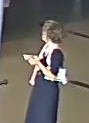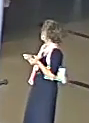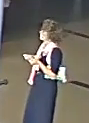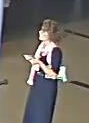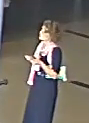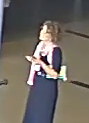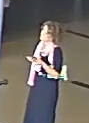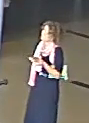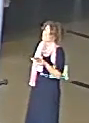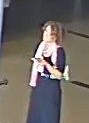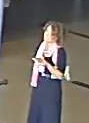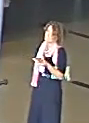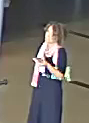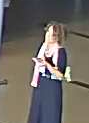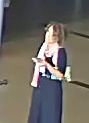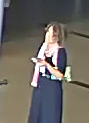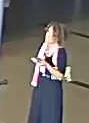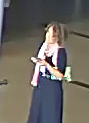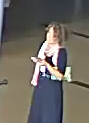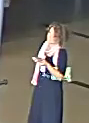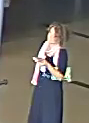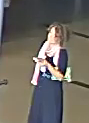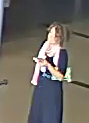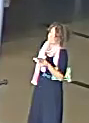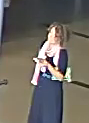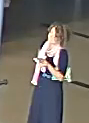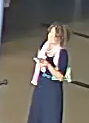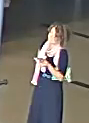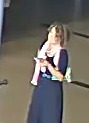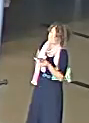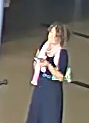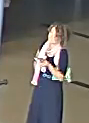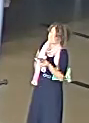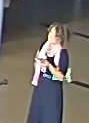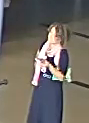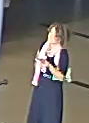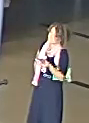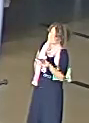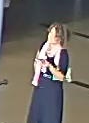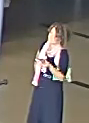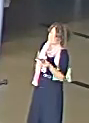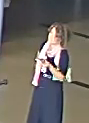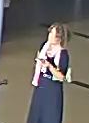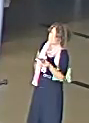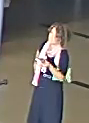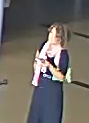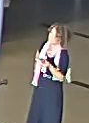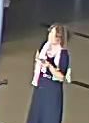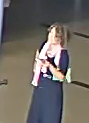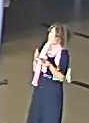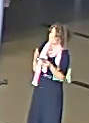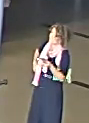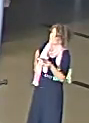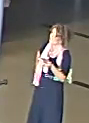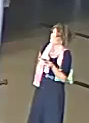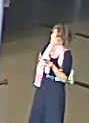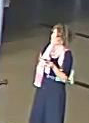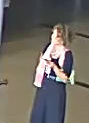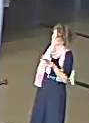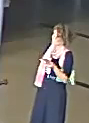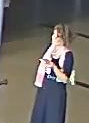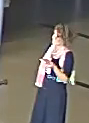que eu tenho vergonha de ver a subserviência do poder público do Poder Judiciário diante dessas corporações que tem muito